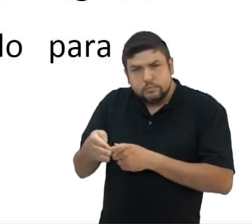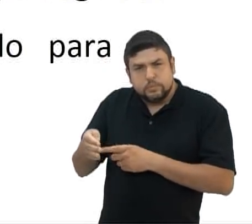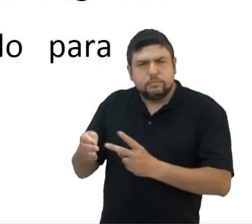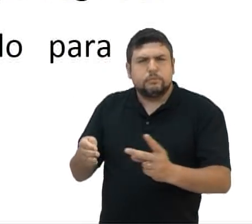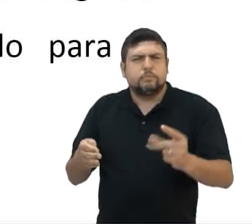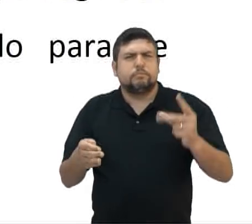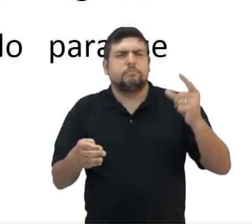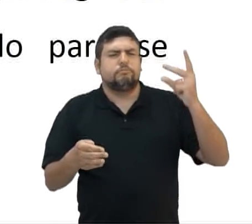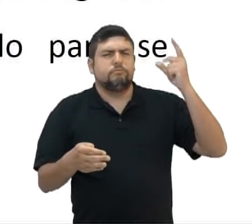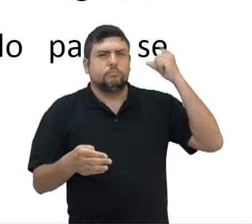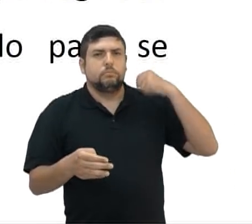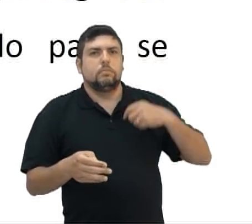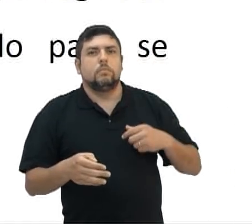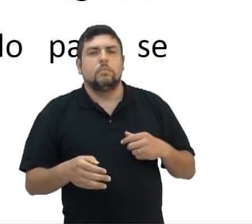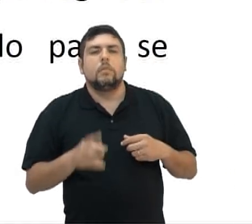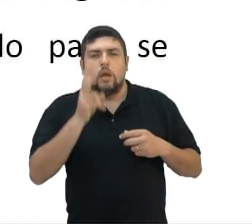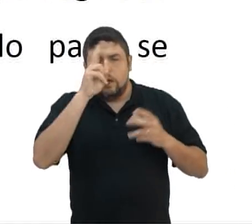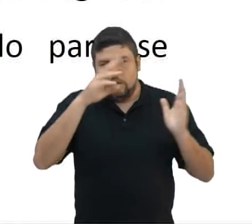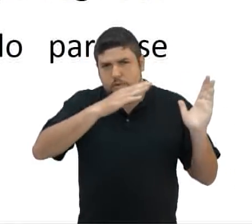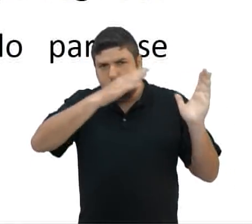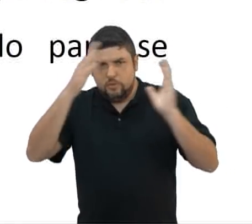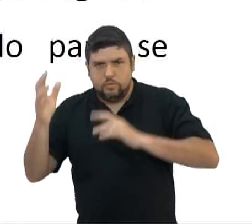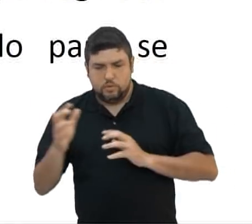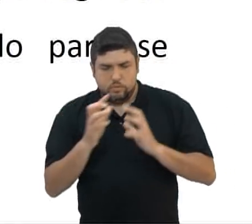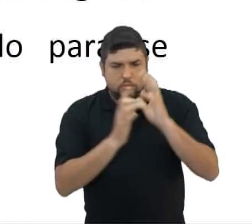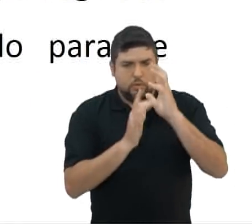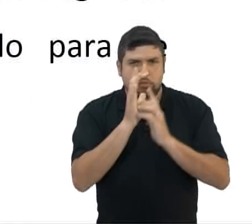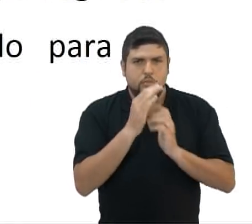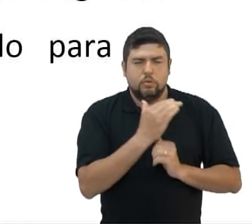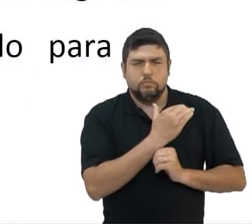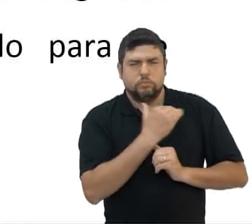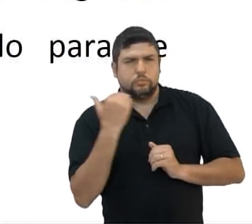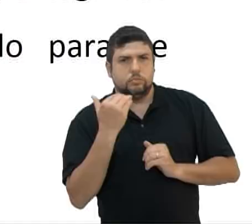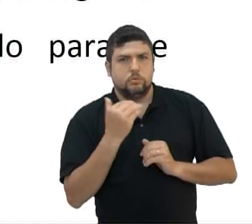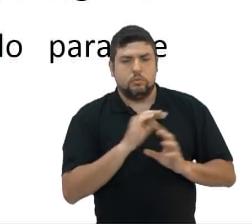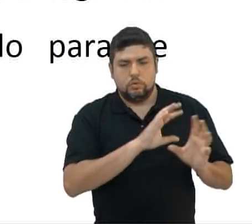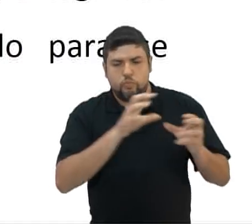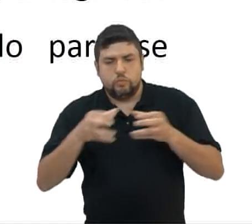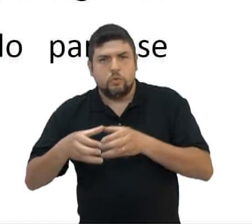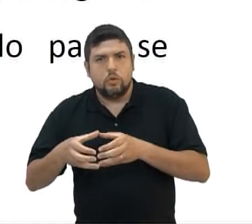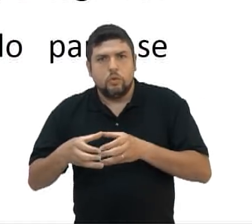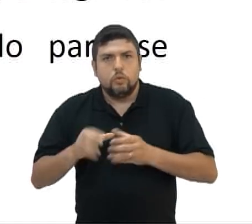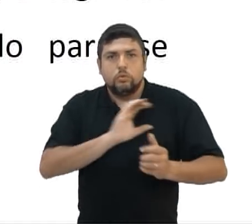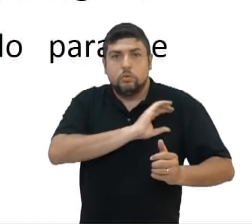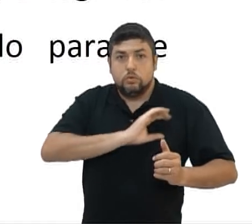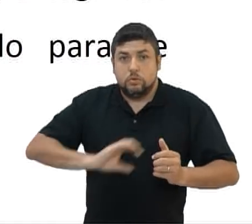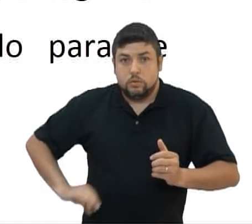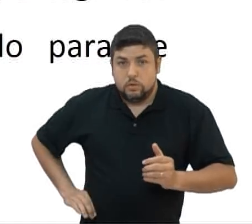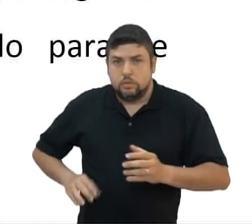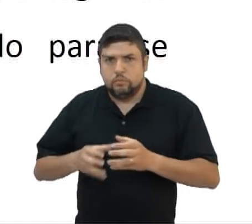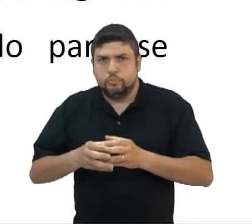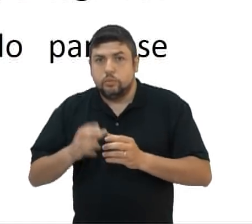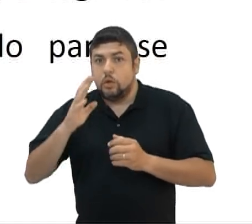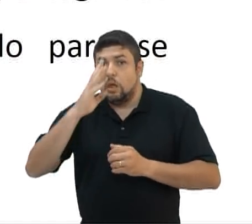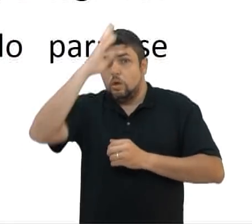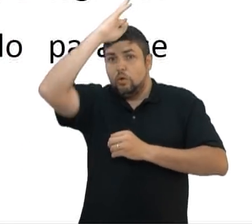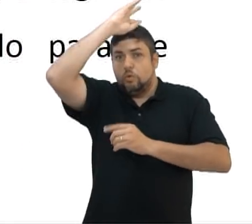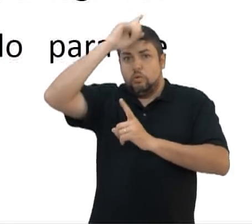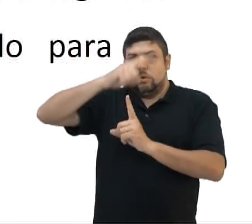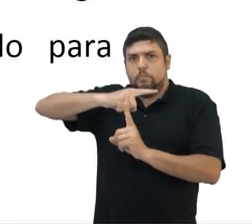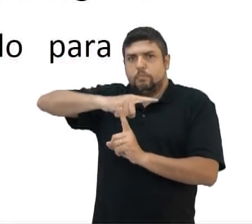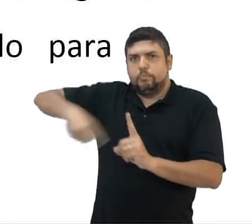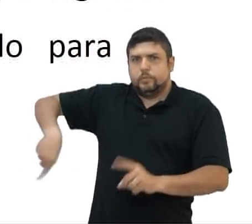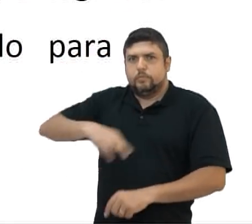história que depois da morte de Jesus, os primeiros cristãos que eram perseguidos por Roma, quando o cristianismo era proibido, usavam esse